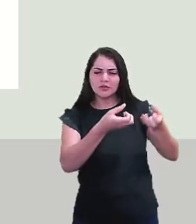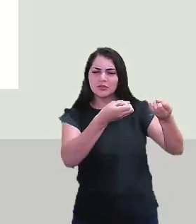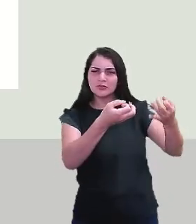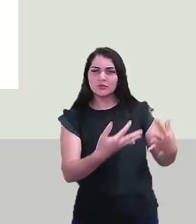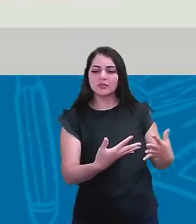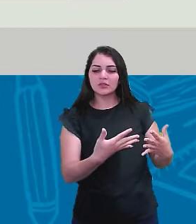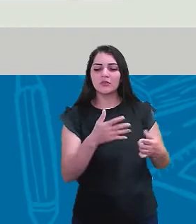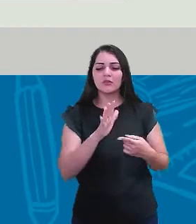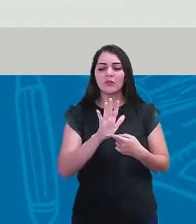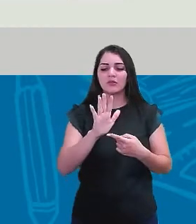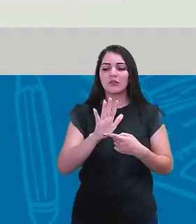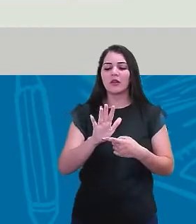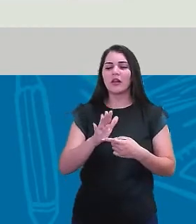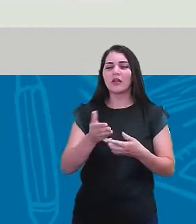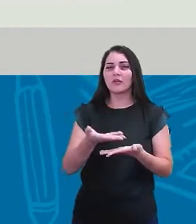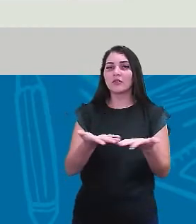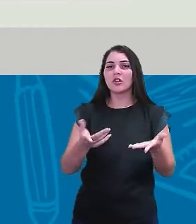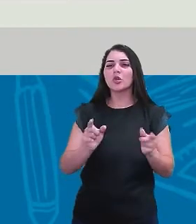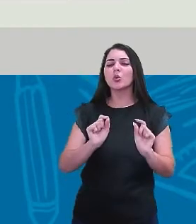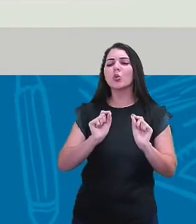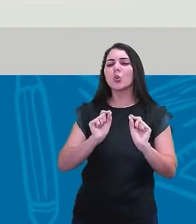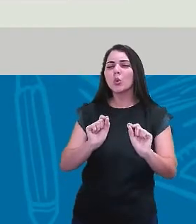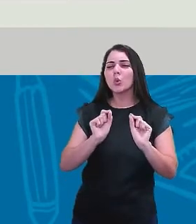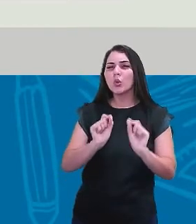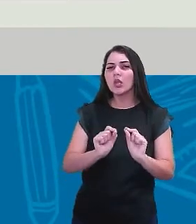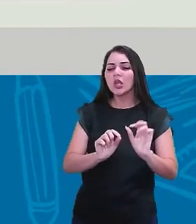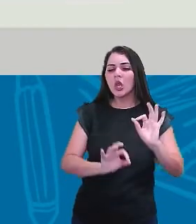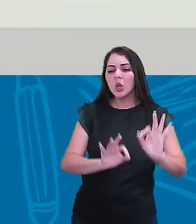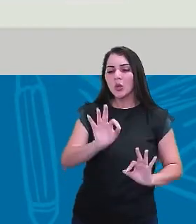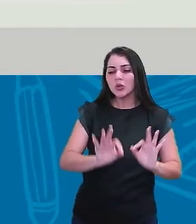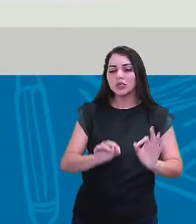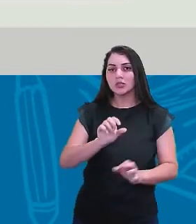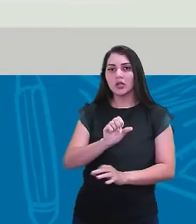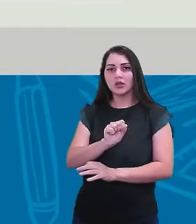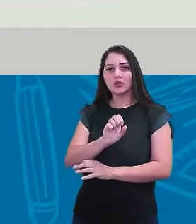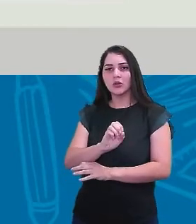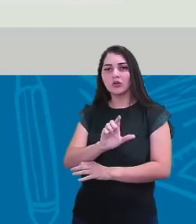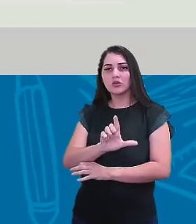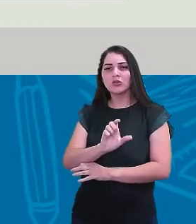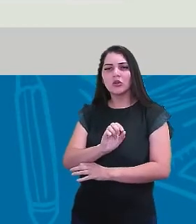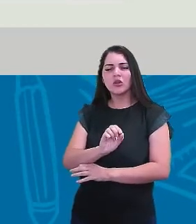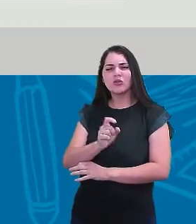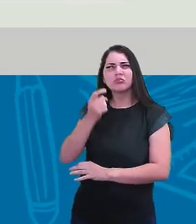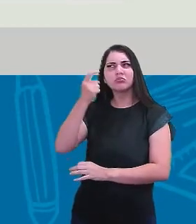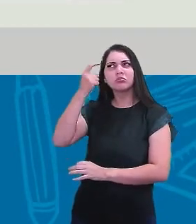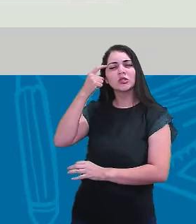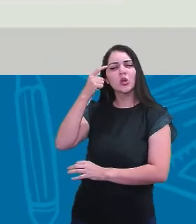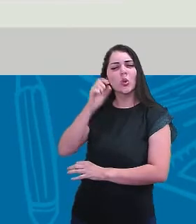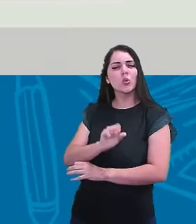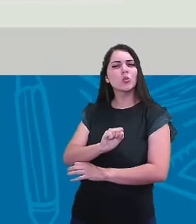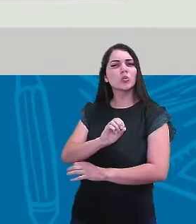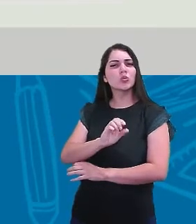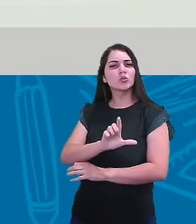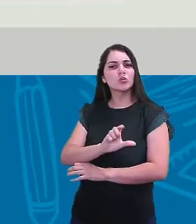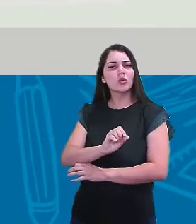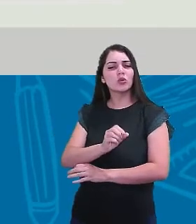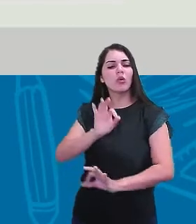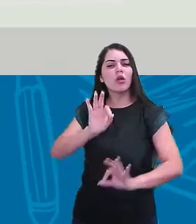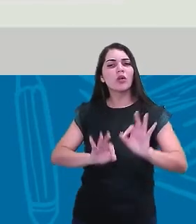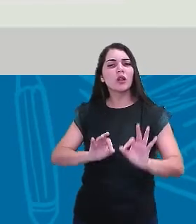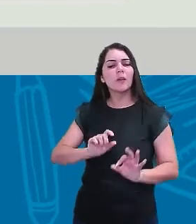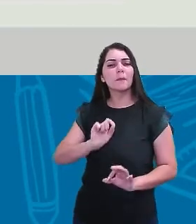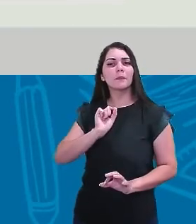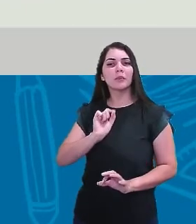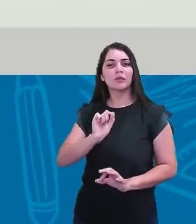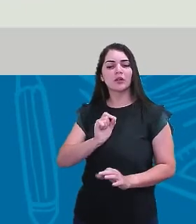aqui para vocês do que é formado o solo. Alguém já parou para pensar? O solo é formado pelo quê? Vamos lá estudar um